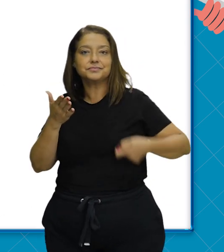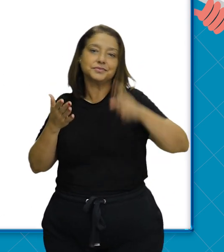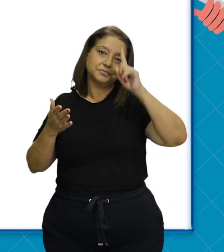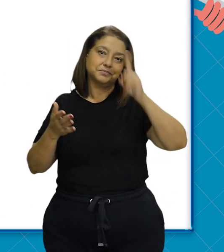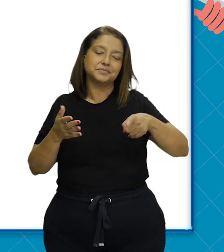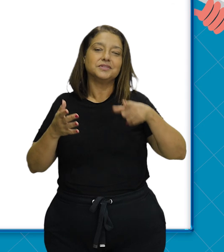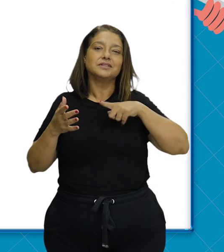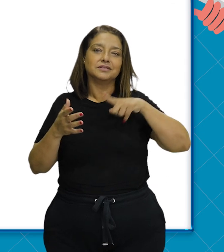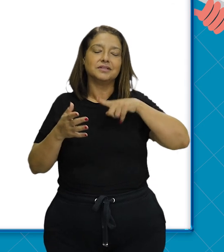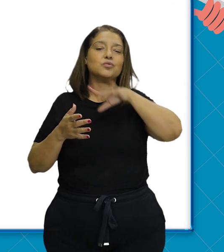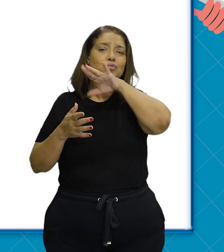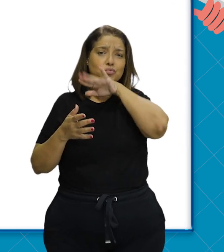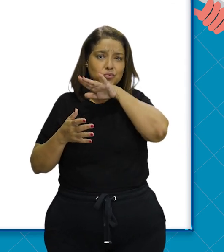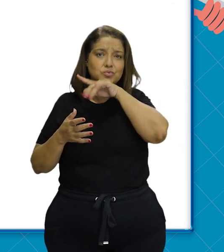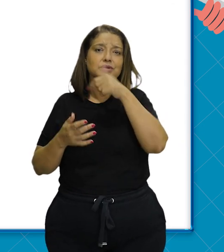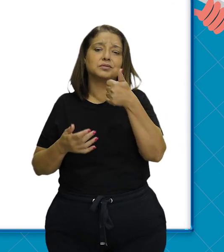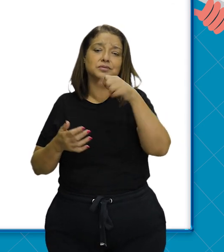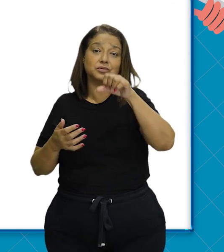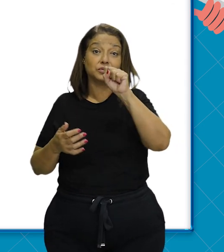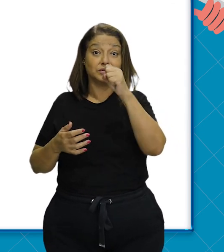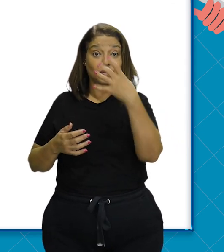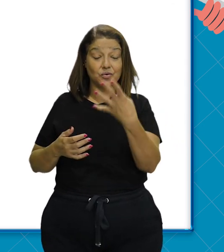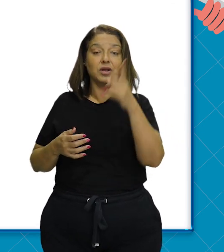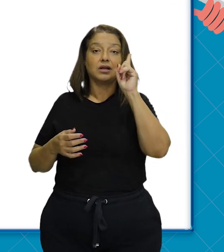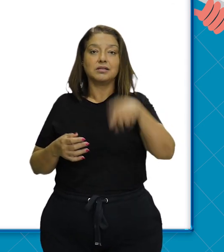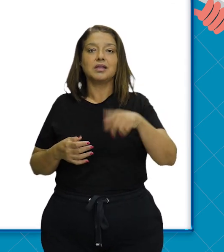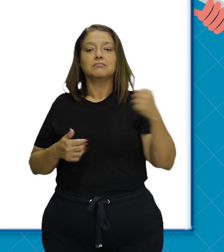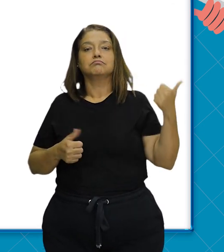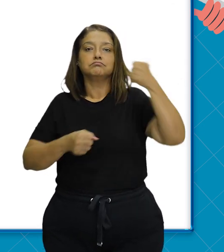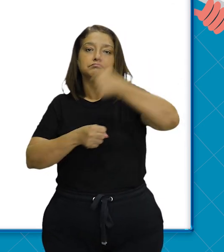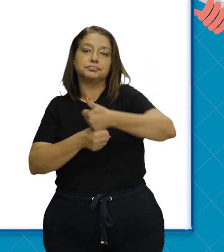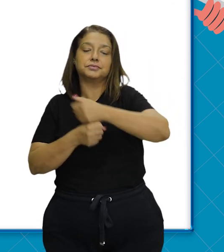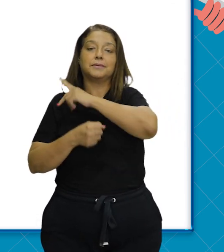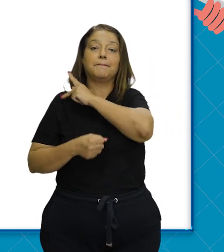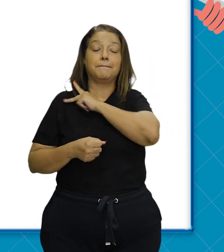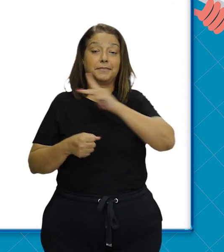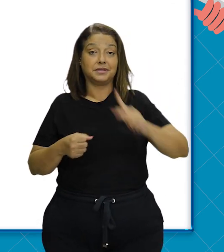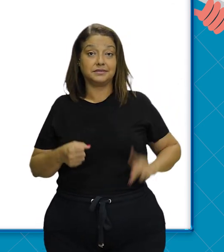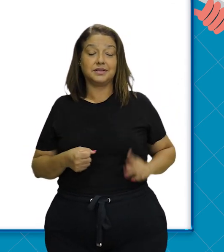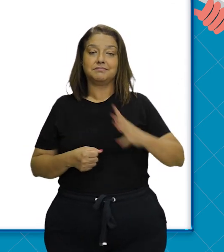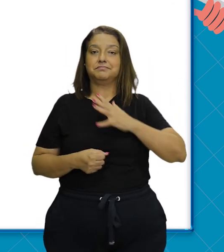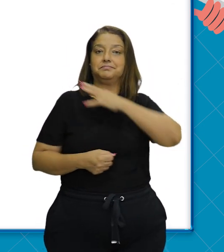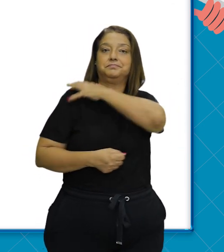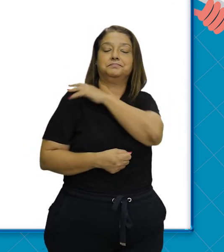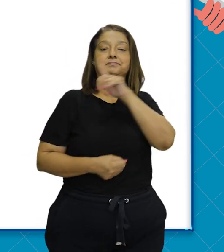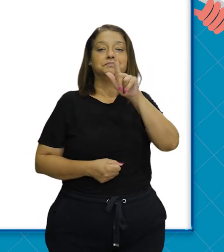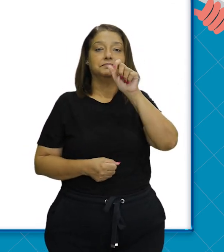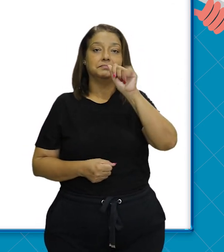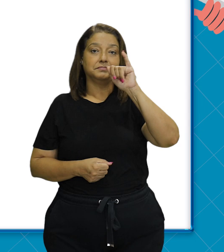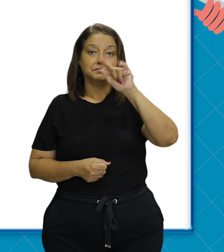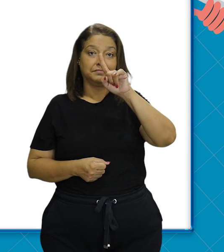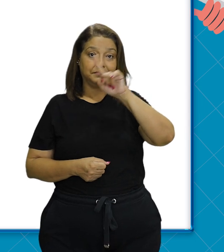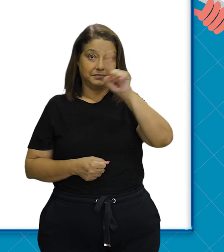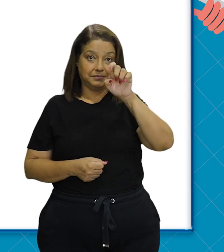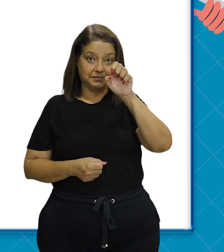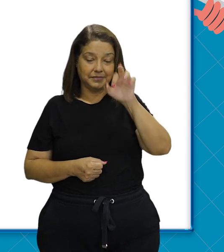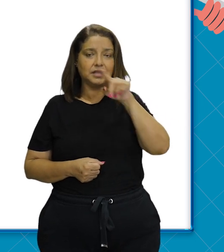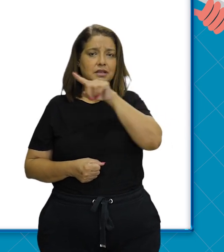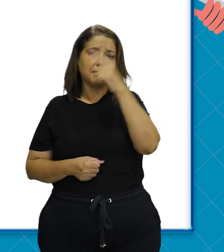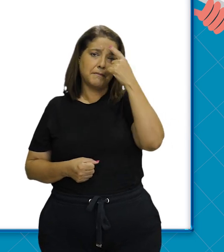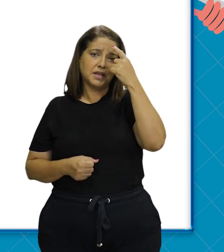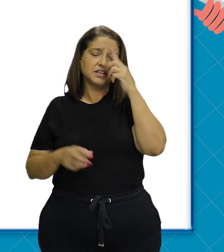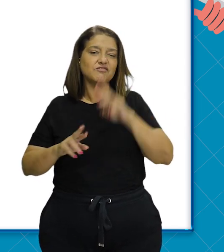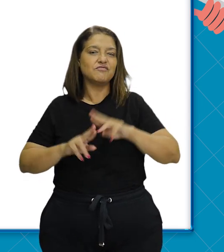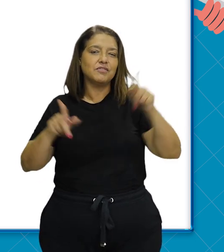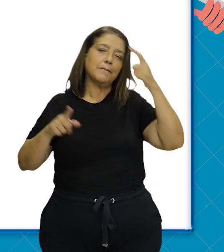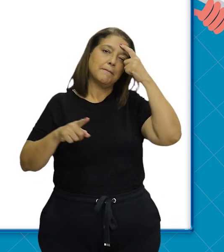mal em 1974. E daí veio o presidente general Ernesto Geisel. Geisel pensava diferente. Ele achava